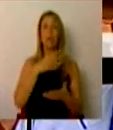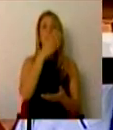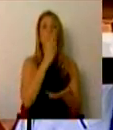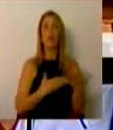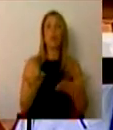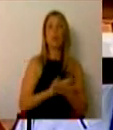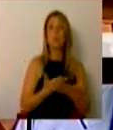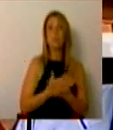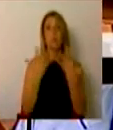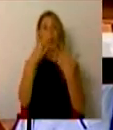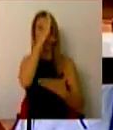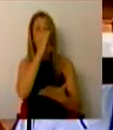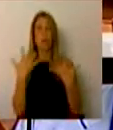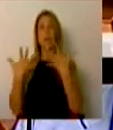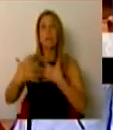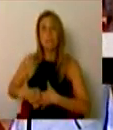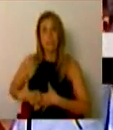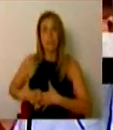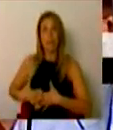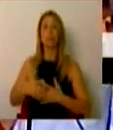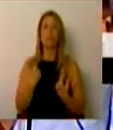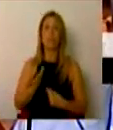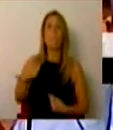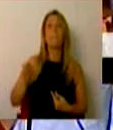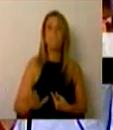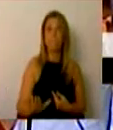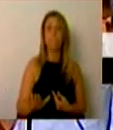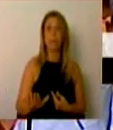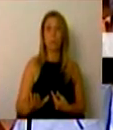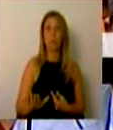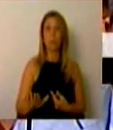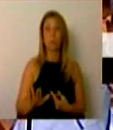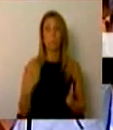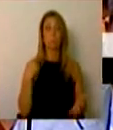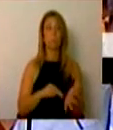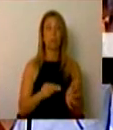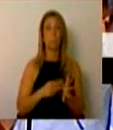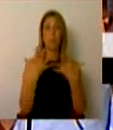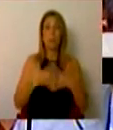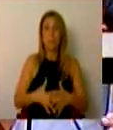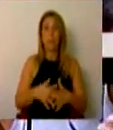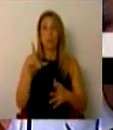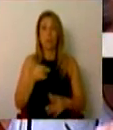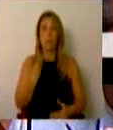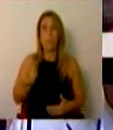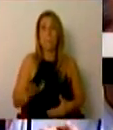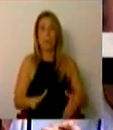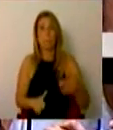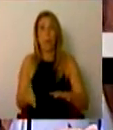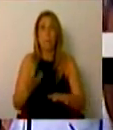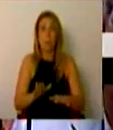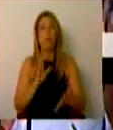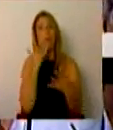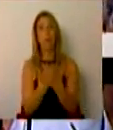O Governo foi à negociação e deu passos. Estamos à espera que todos os sindicatos também deem passos para que se aproximem